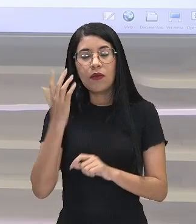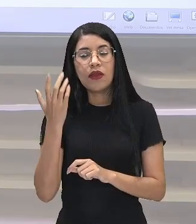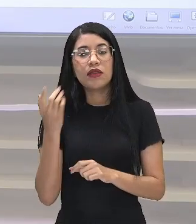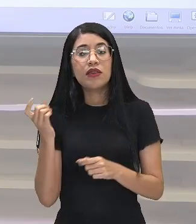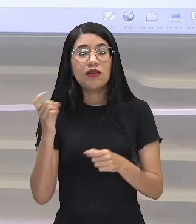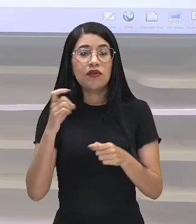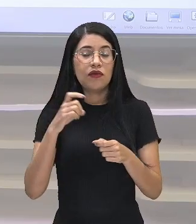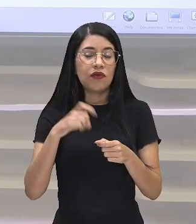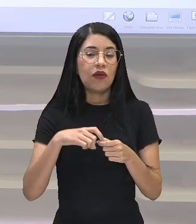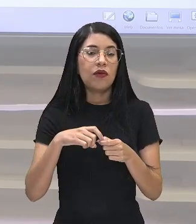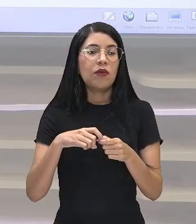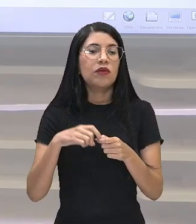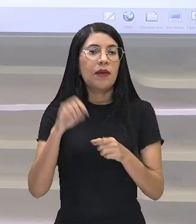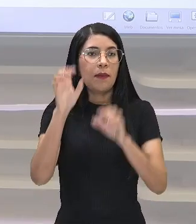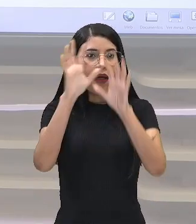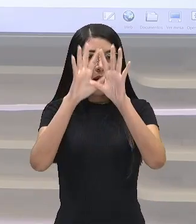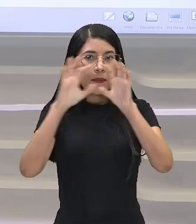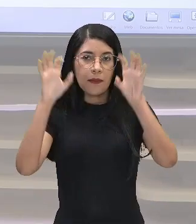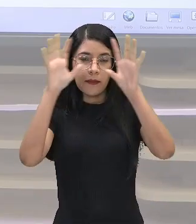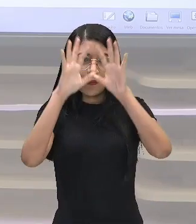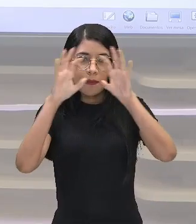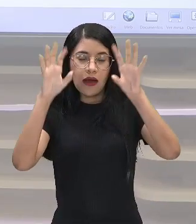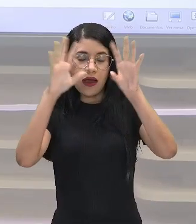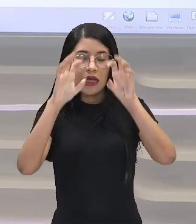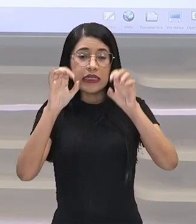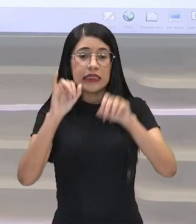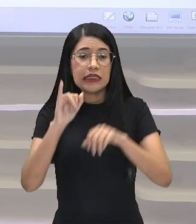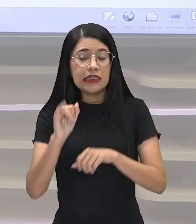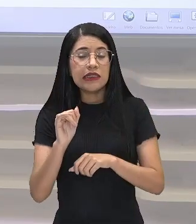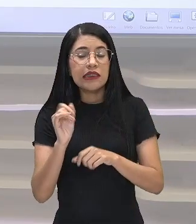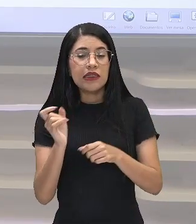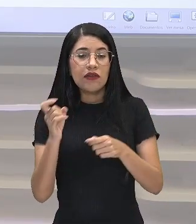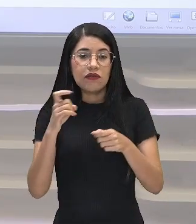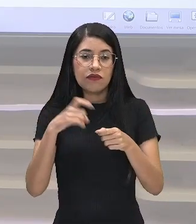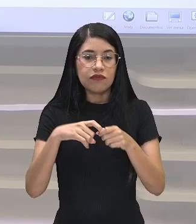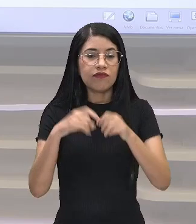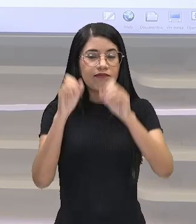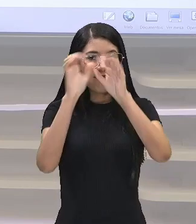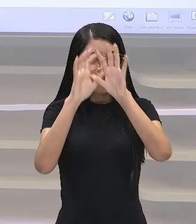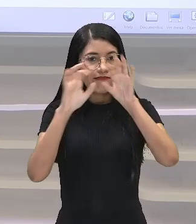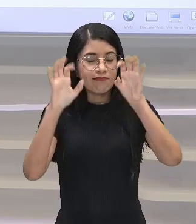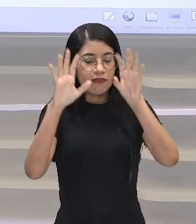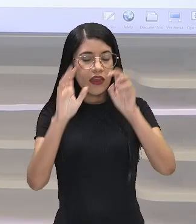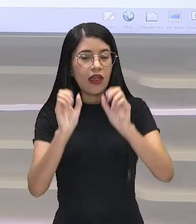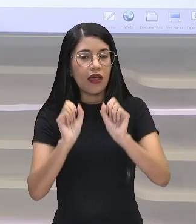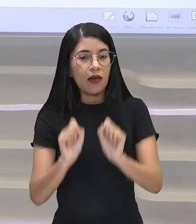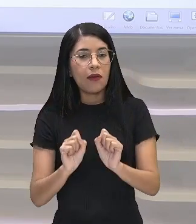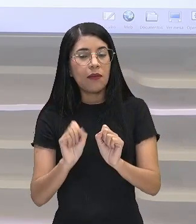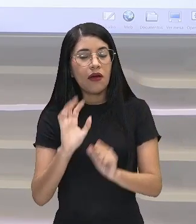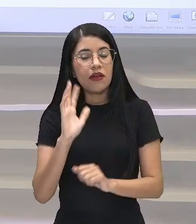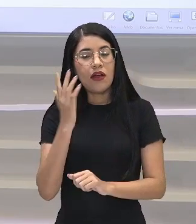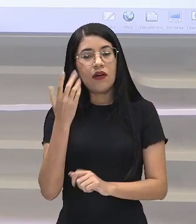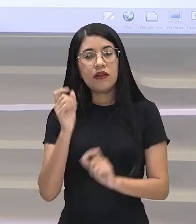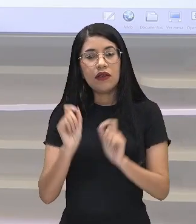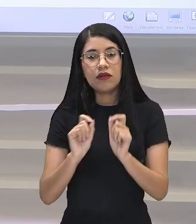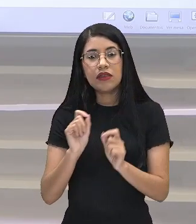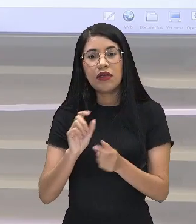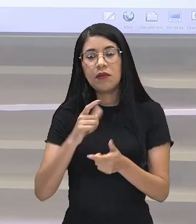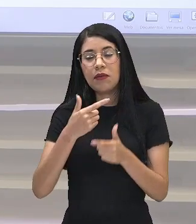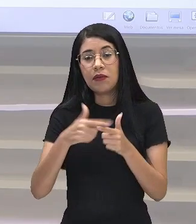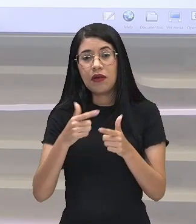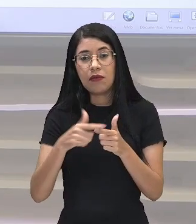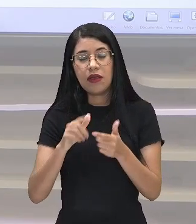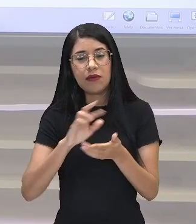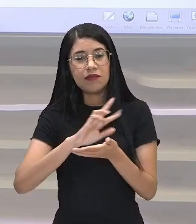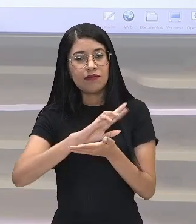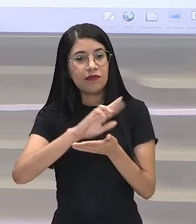para a atmosfera. E se isso volta para a atmosfera, pode causar grandes